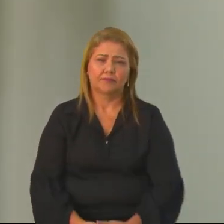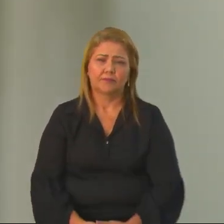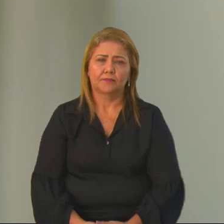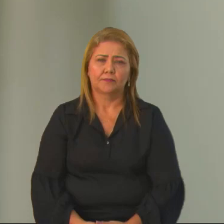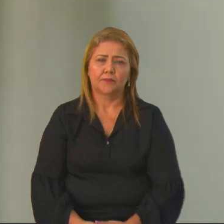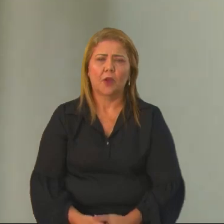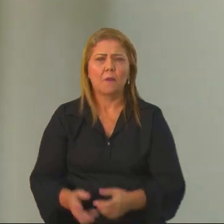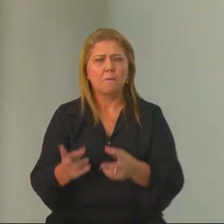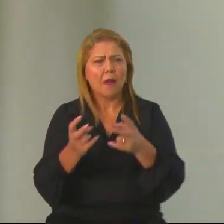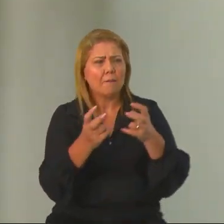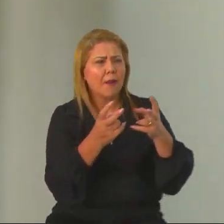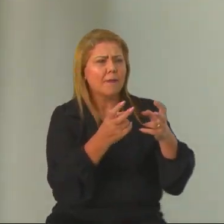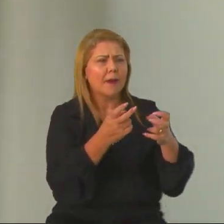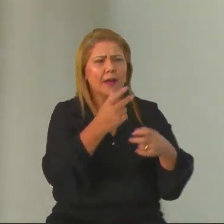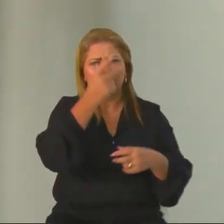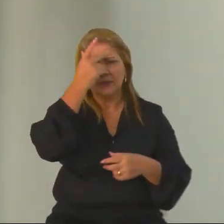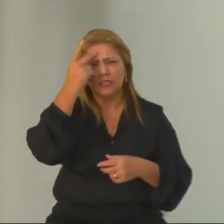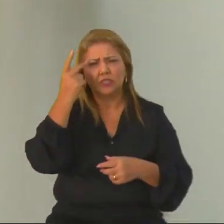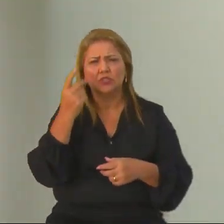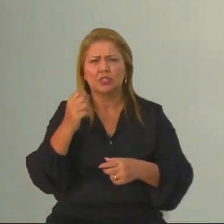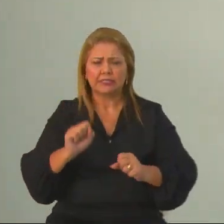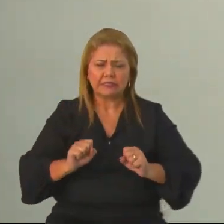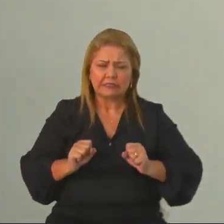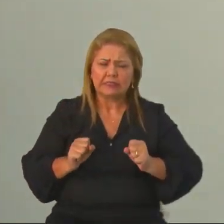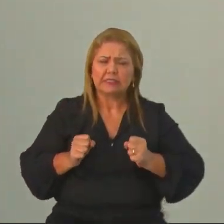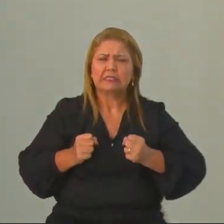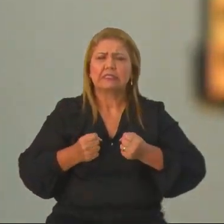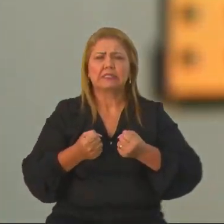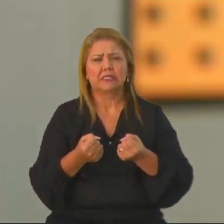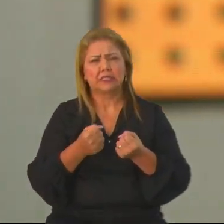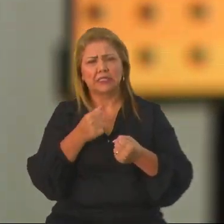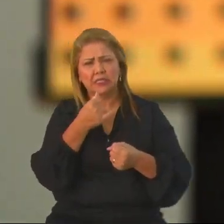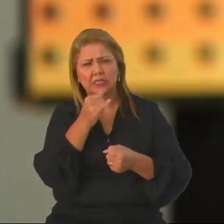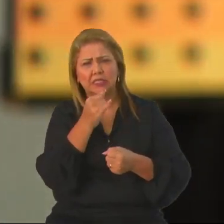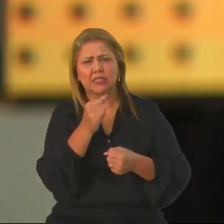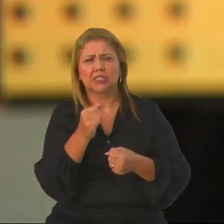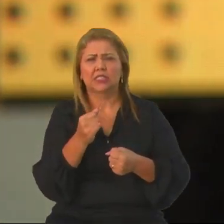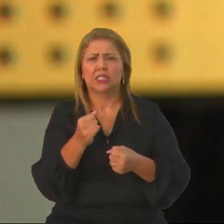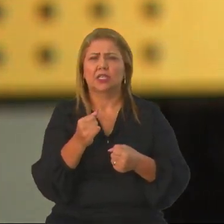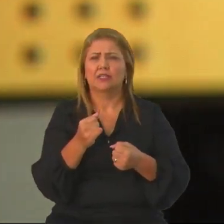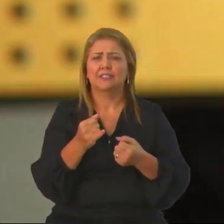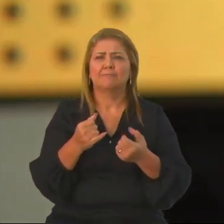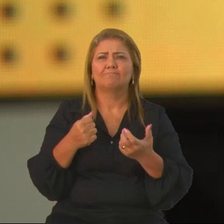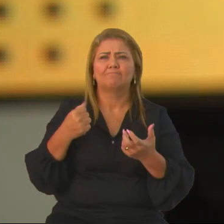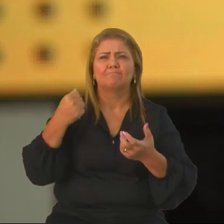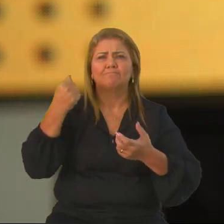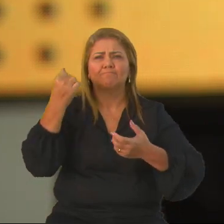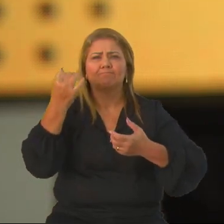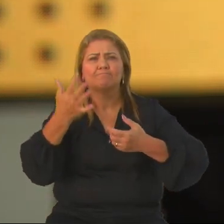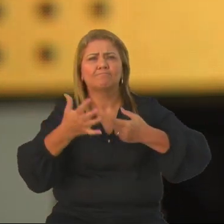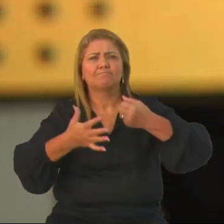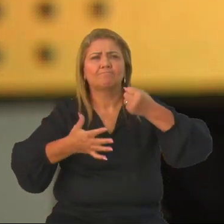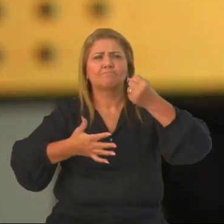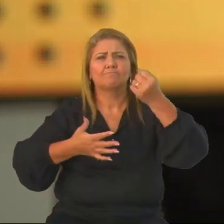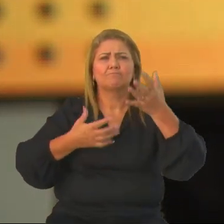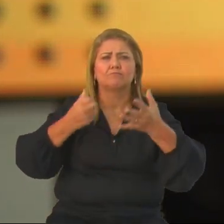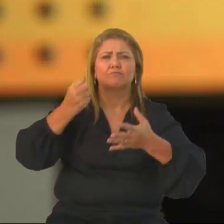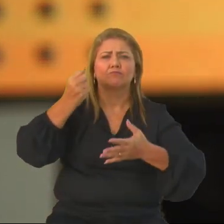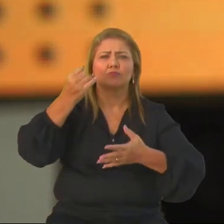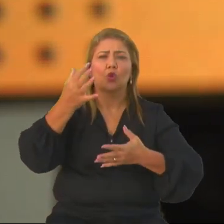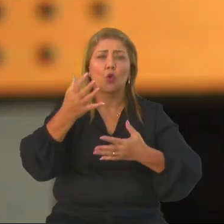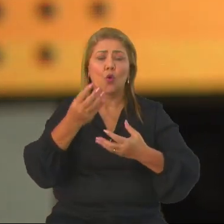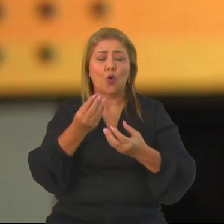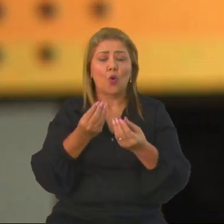E eu vejo as pessoas gastando muita energia sempre com o que elas vão dizer e elas não percebem que o como